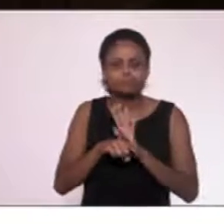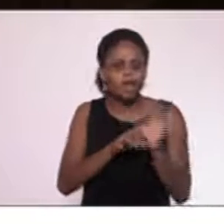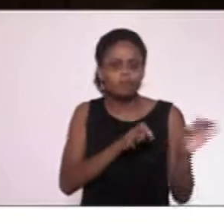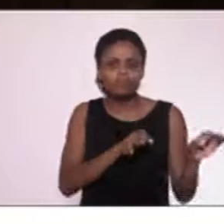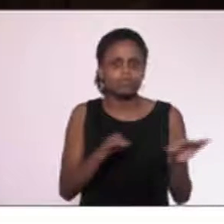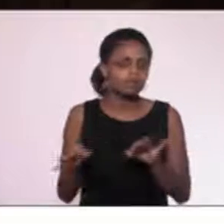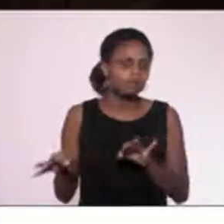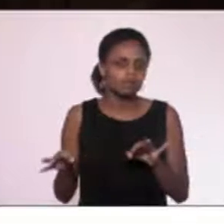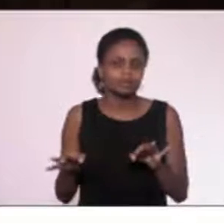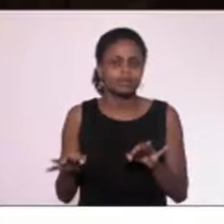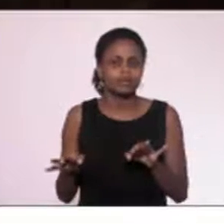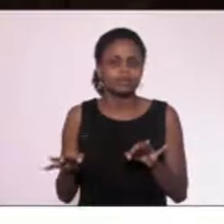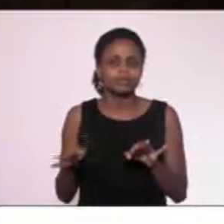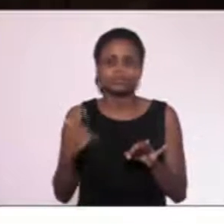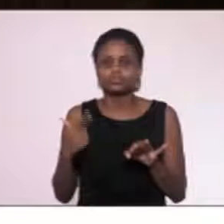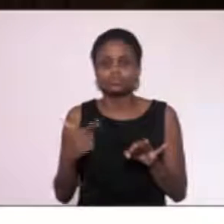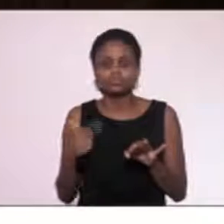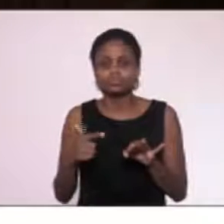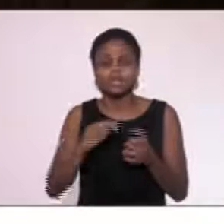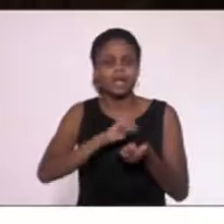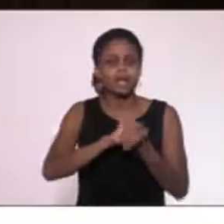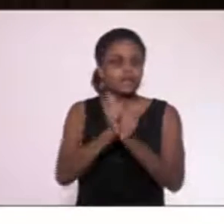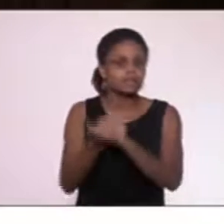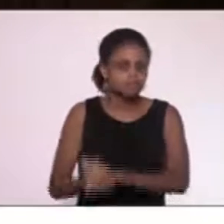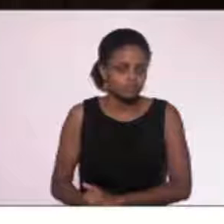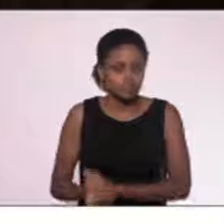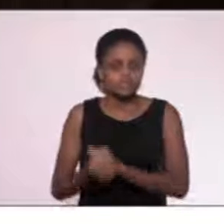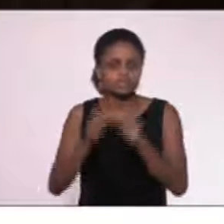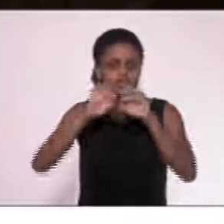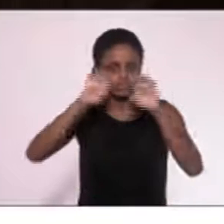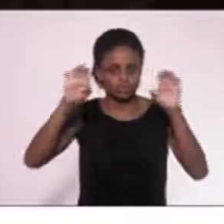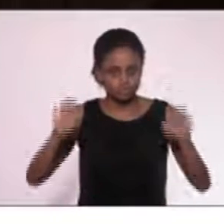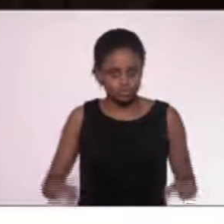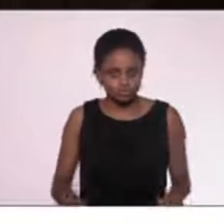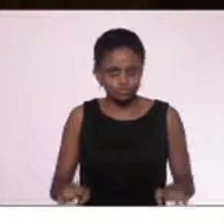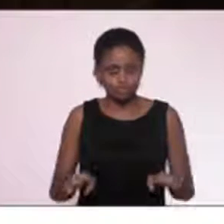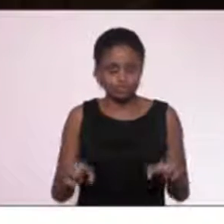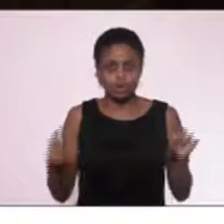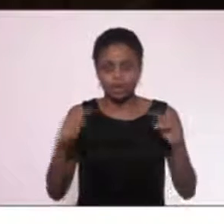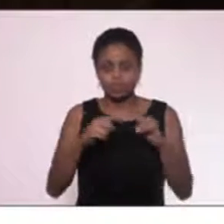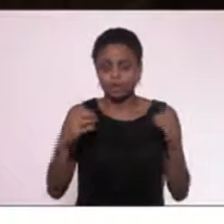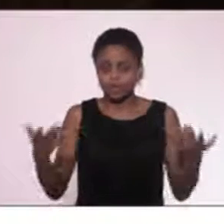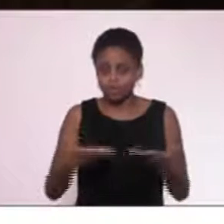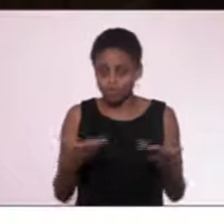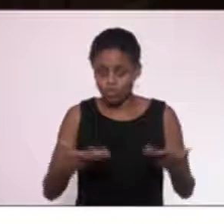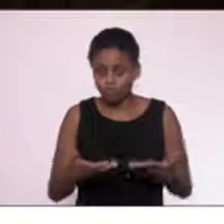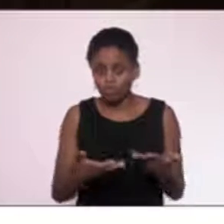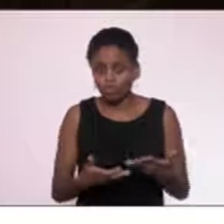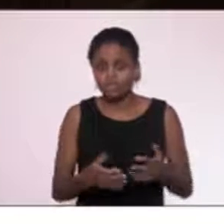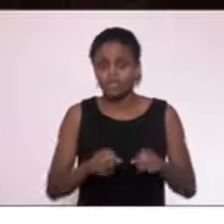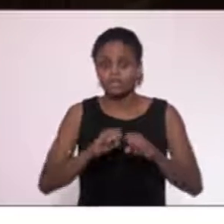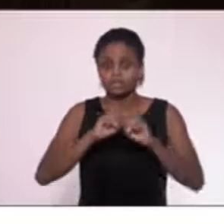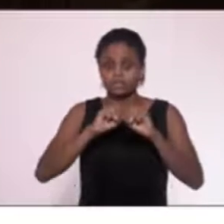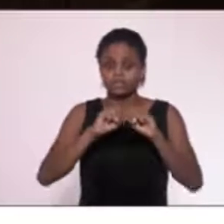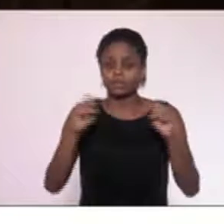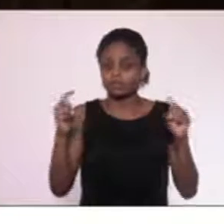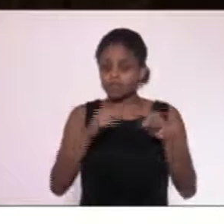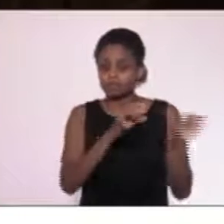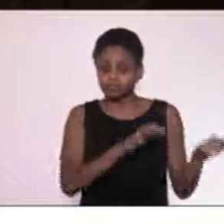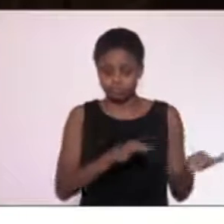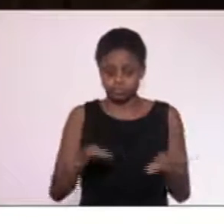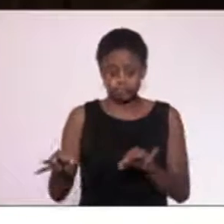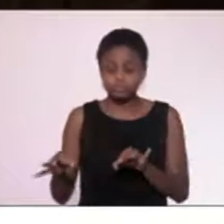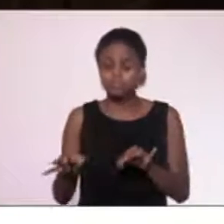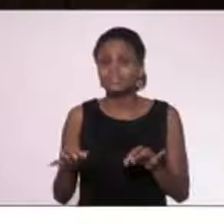rotineiras, não tem adaptação dessas estruturas à realidade de forma sistemática